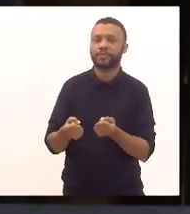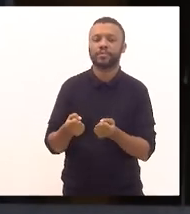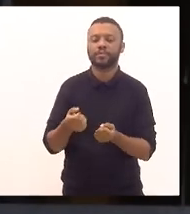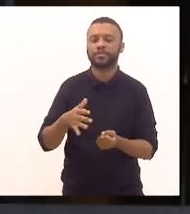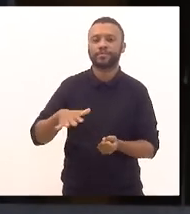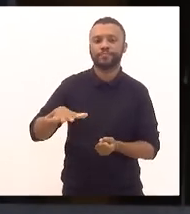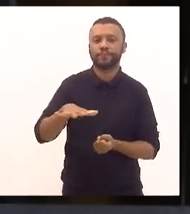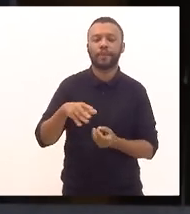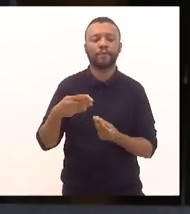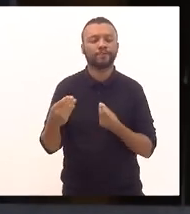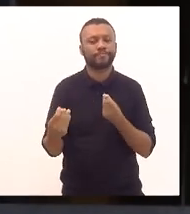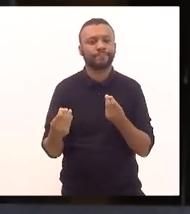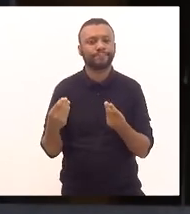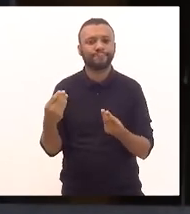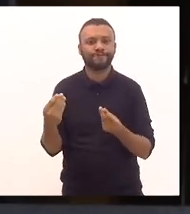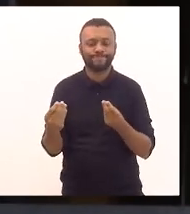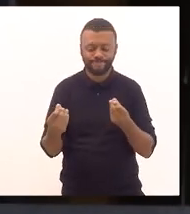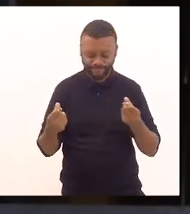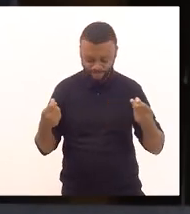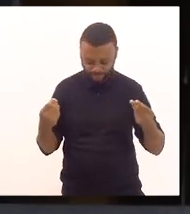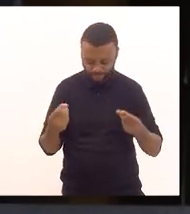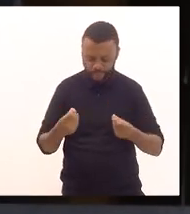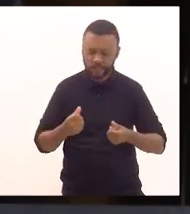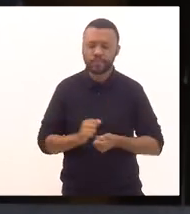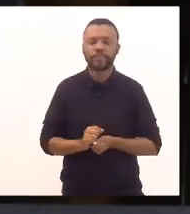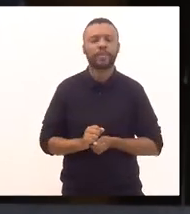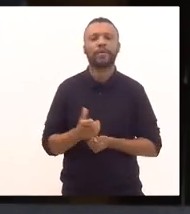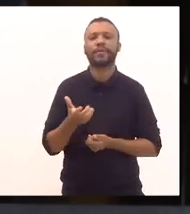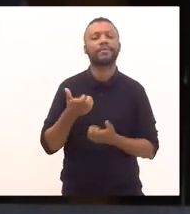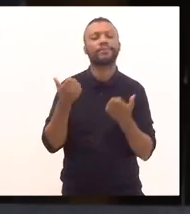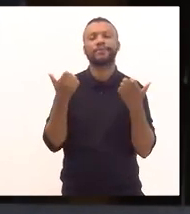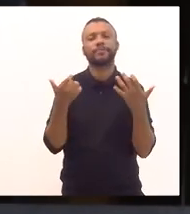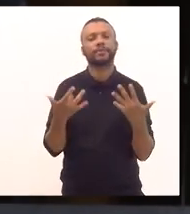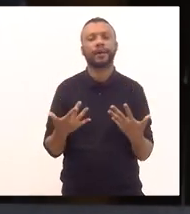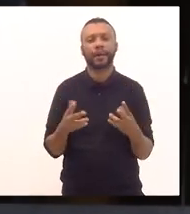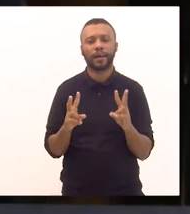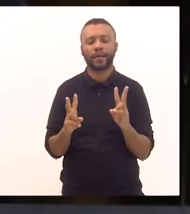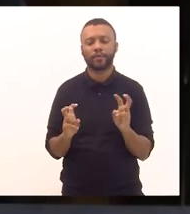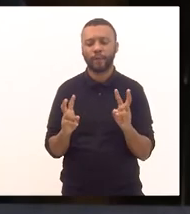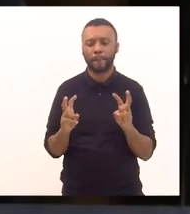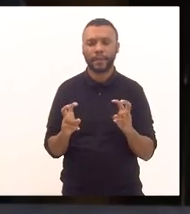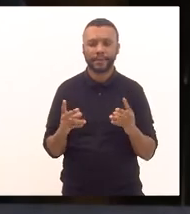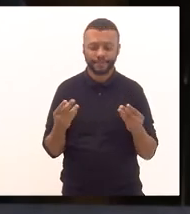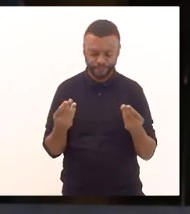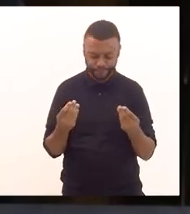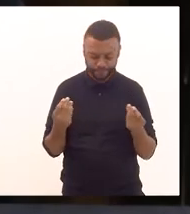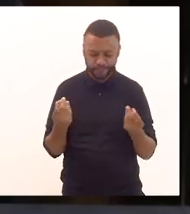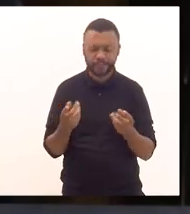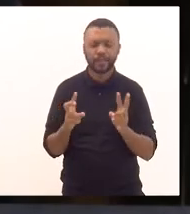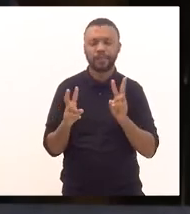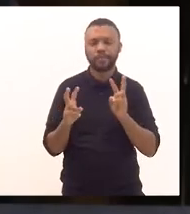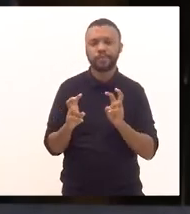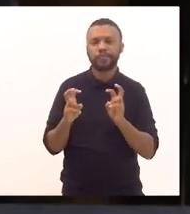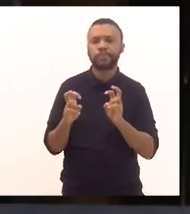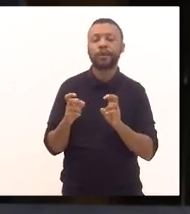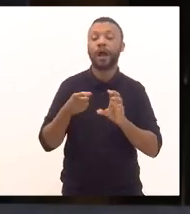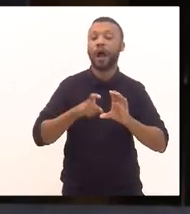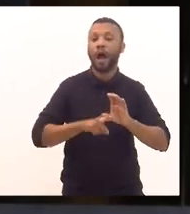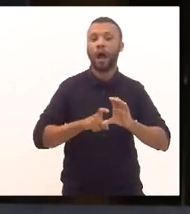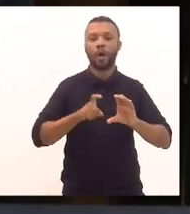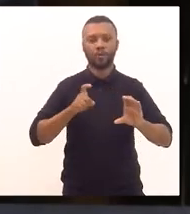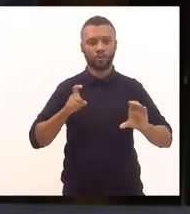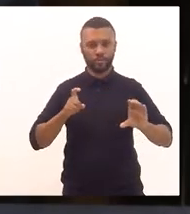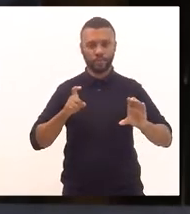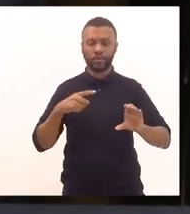é uma e eu diria é relativo ainda autonomia